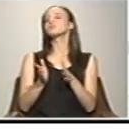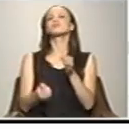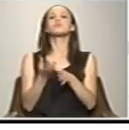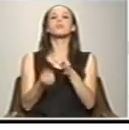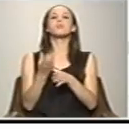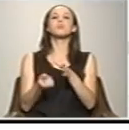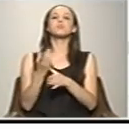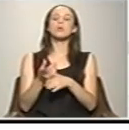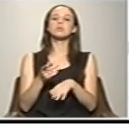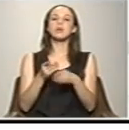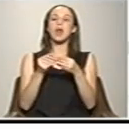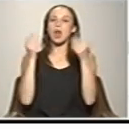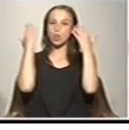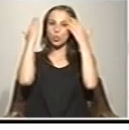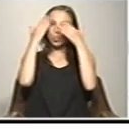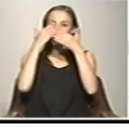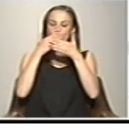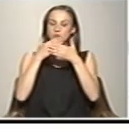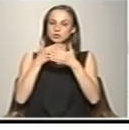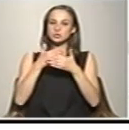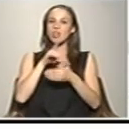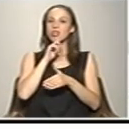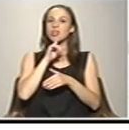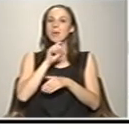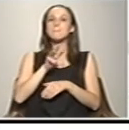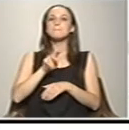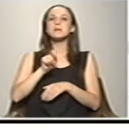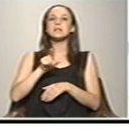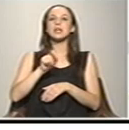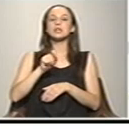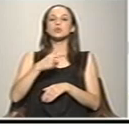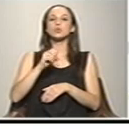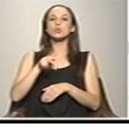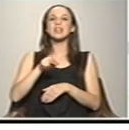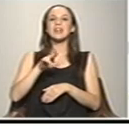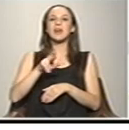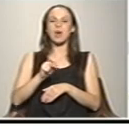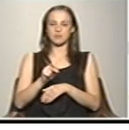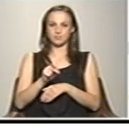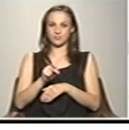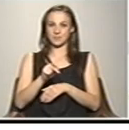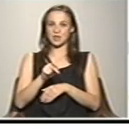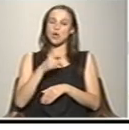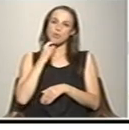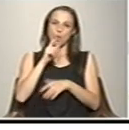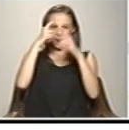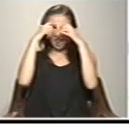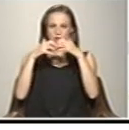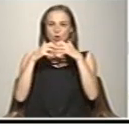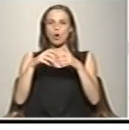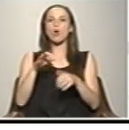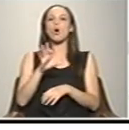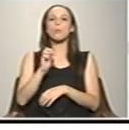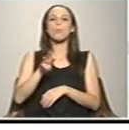leva à produção à noite ou aumenta a produção à noite da melatonina. Esta neurohormona é fundamental para